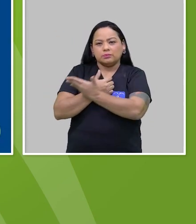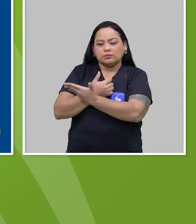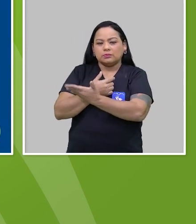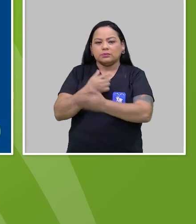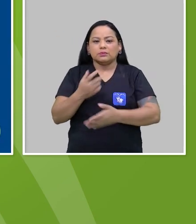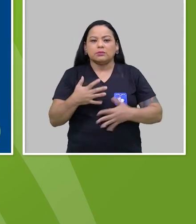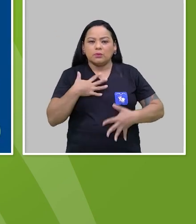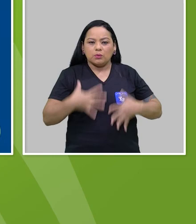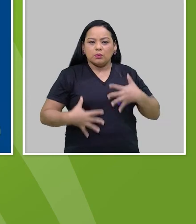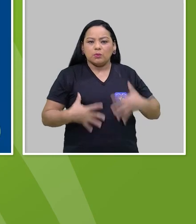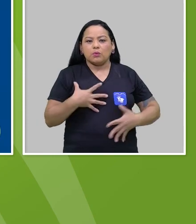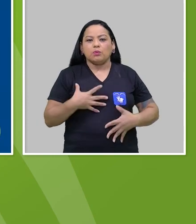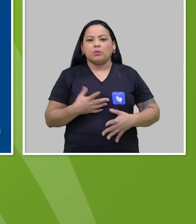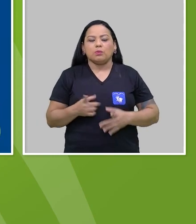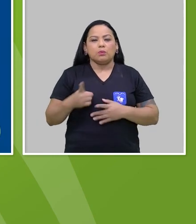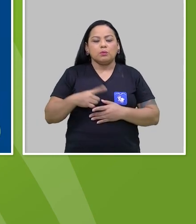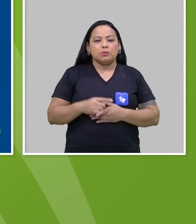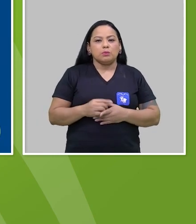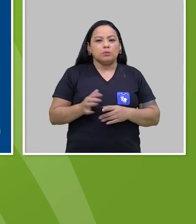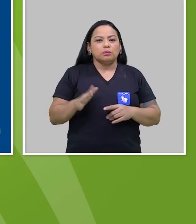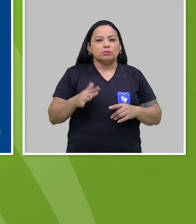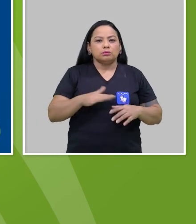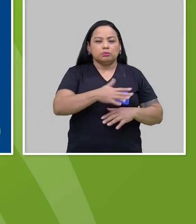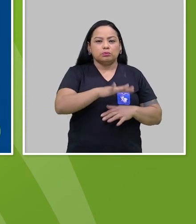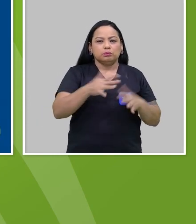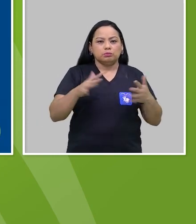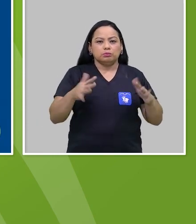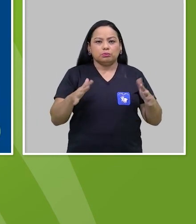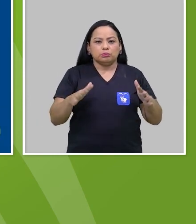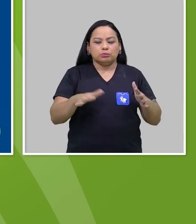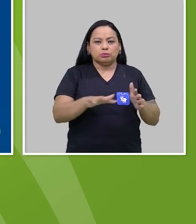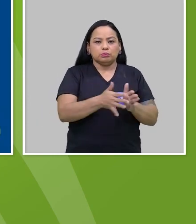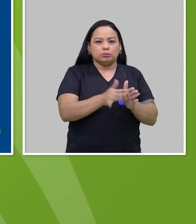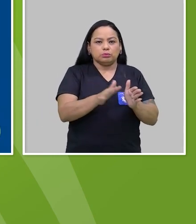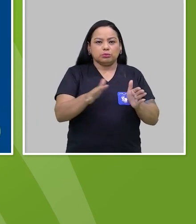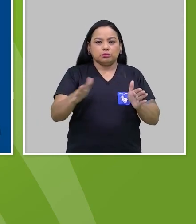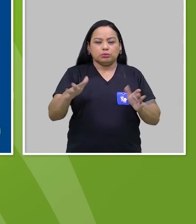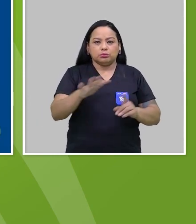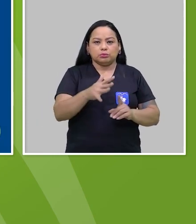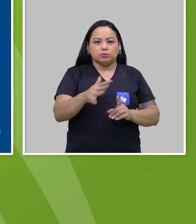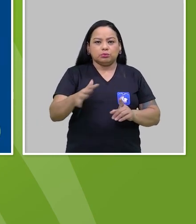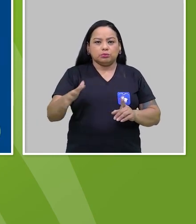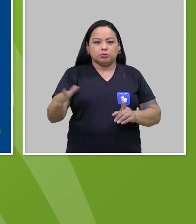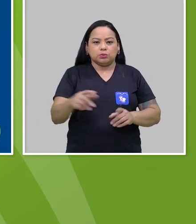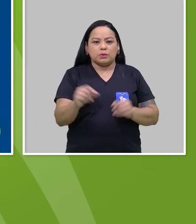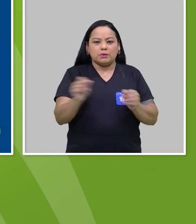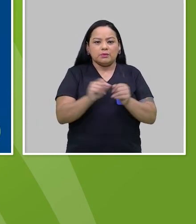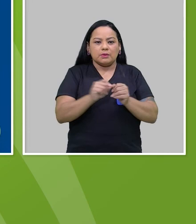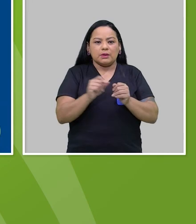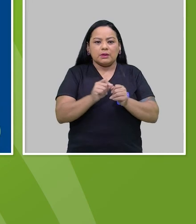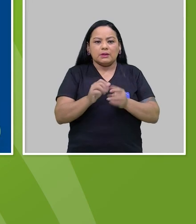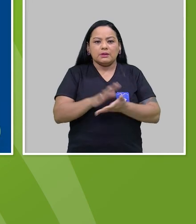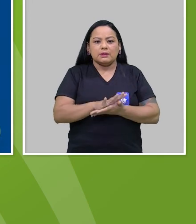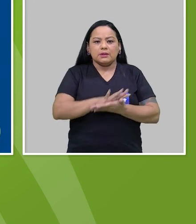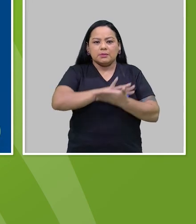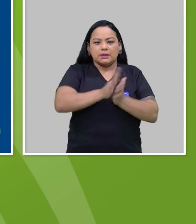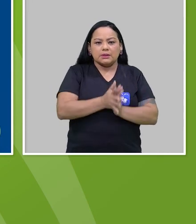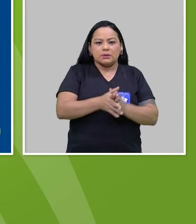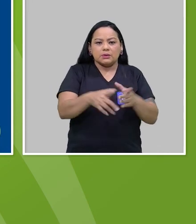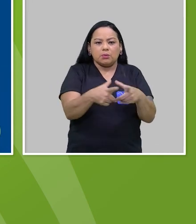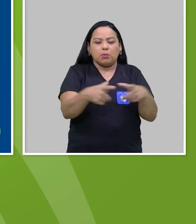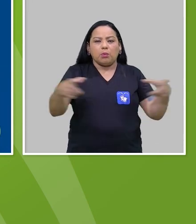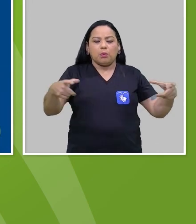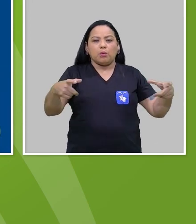corpo que entra em vibração provoca compressões e